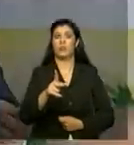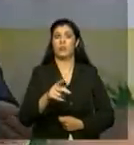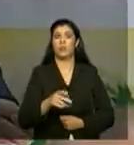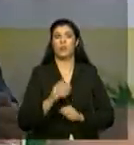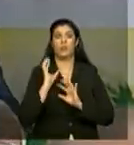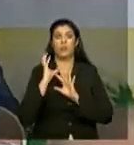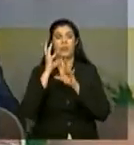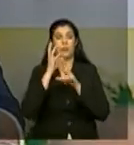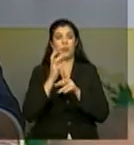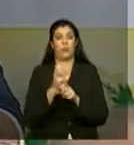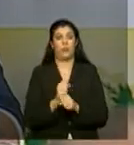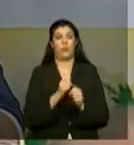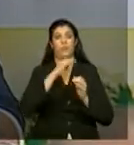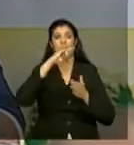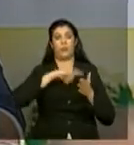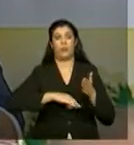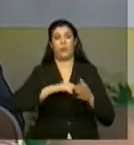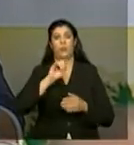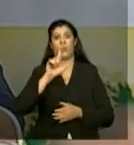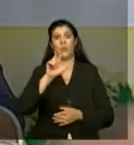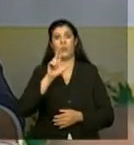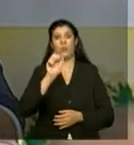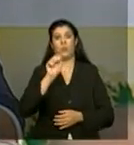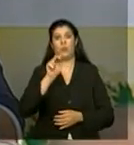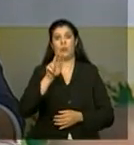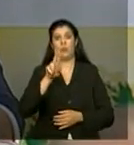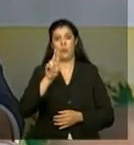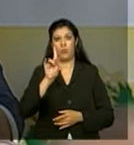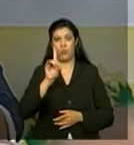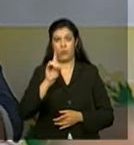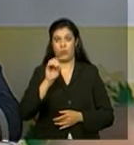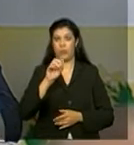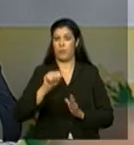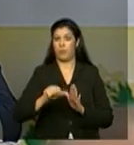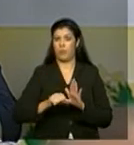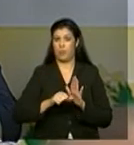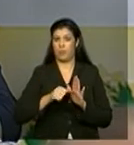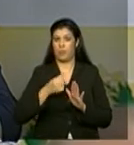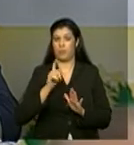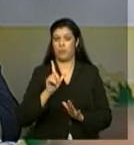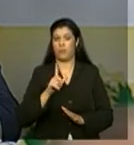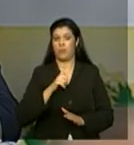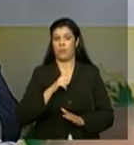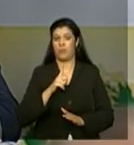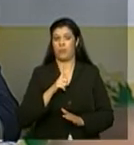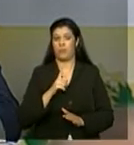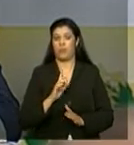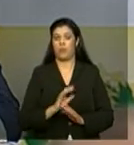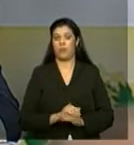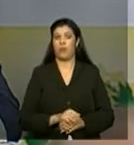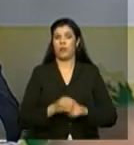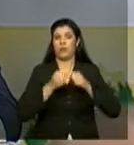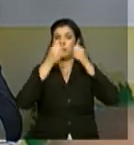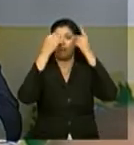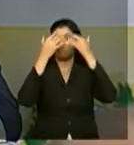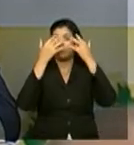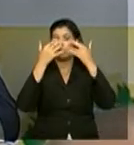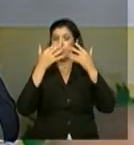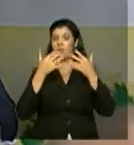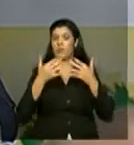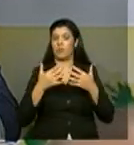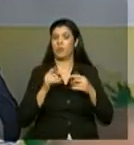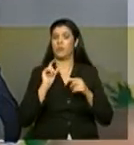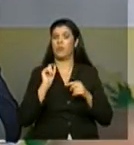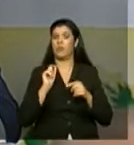conclusão do laudo em primeiro lugar eu acho que nós vamos ter que detalhar precisamente